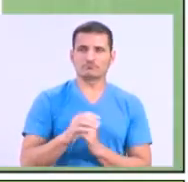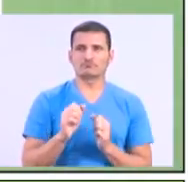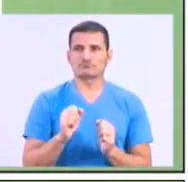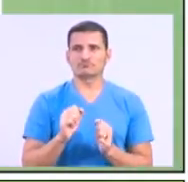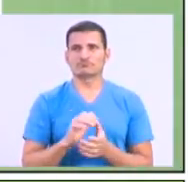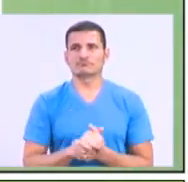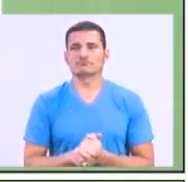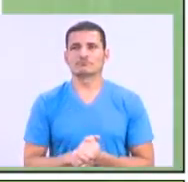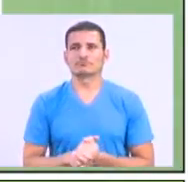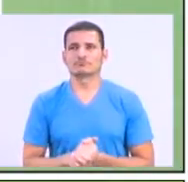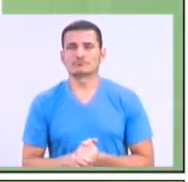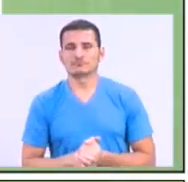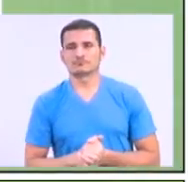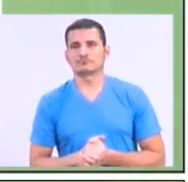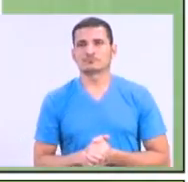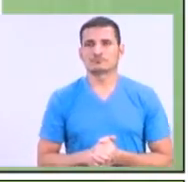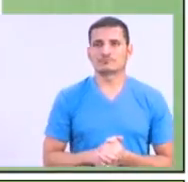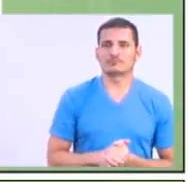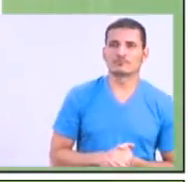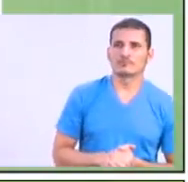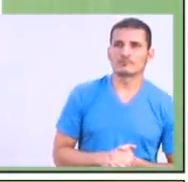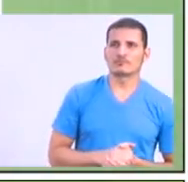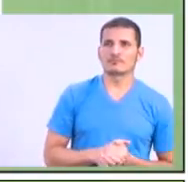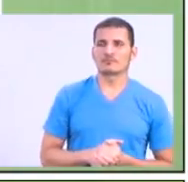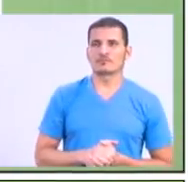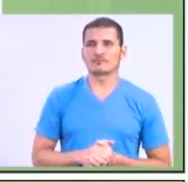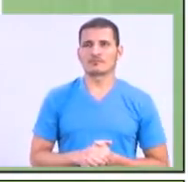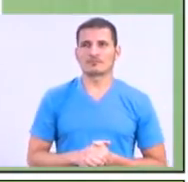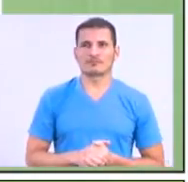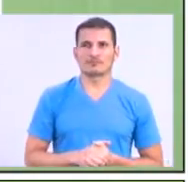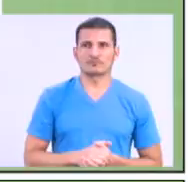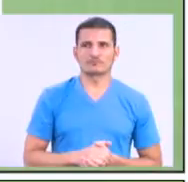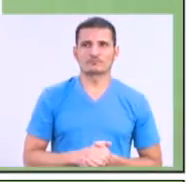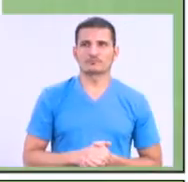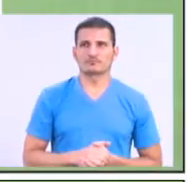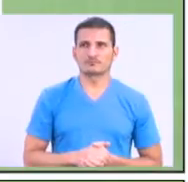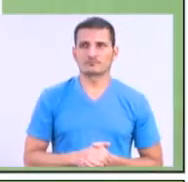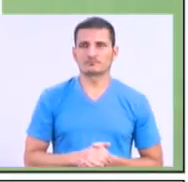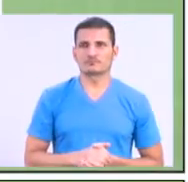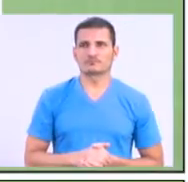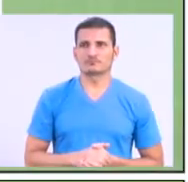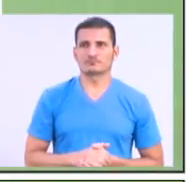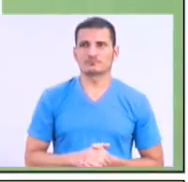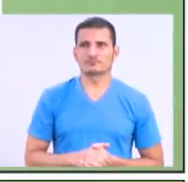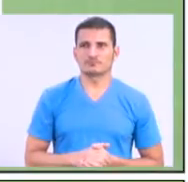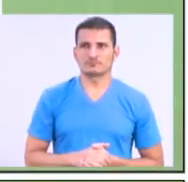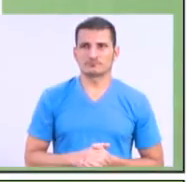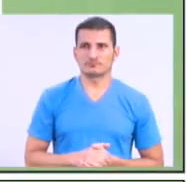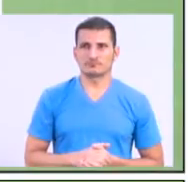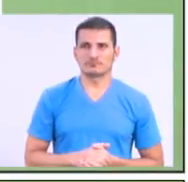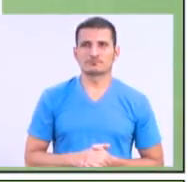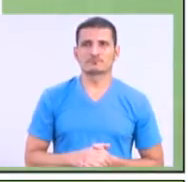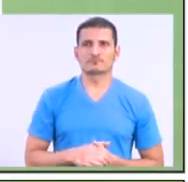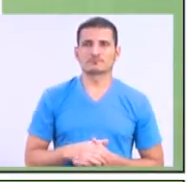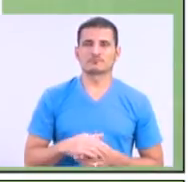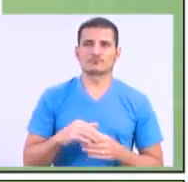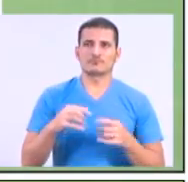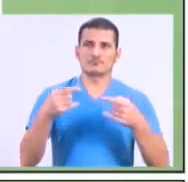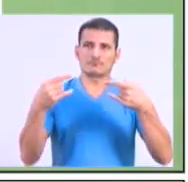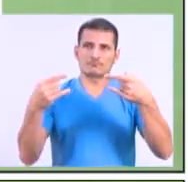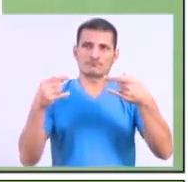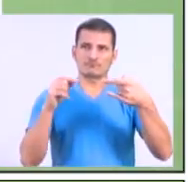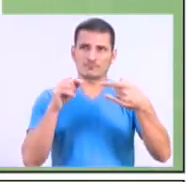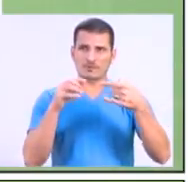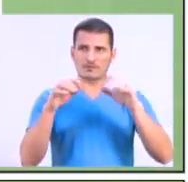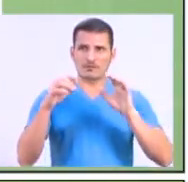assim sucessivamente. Né? Nós temos uma variável em que a chave da variável, ao invés de ser número, como foi definido